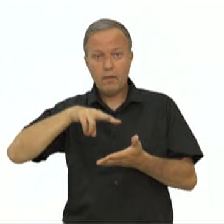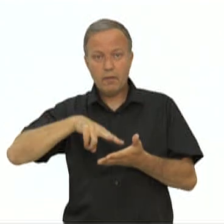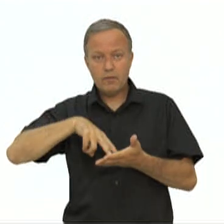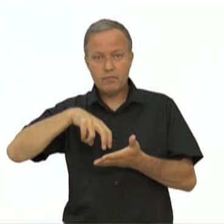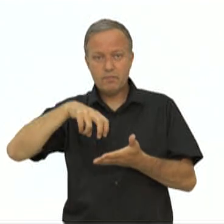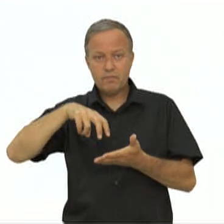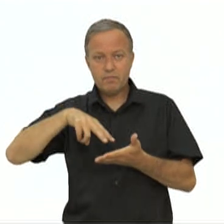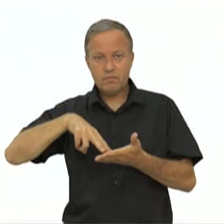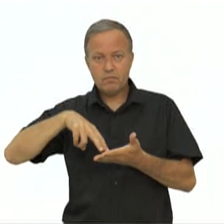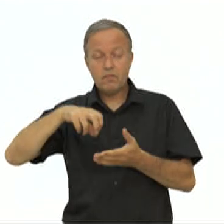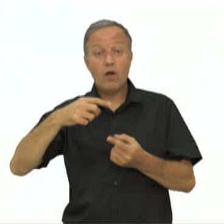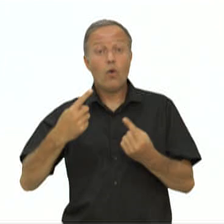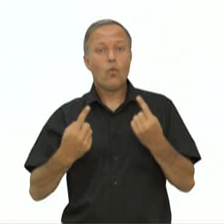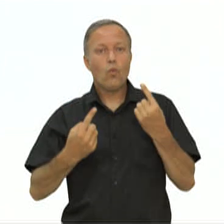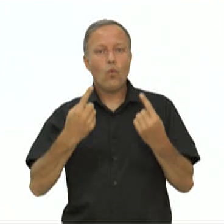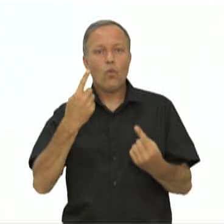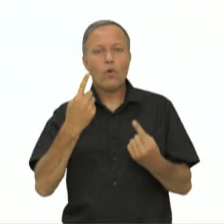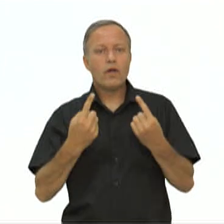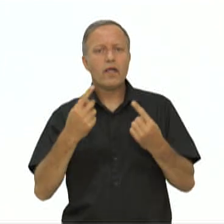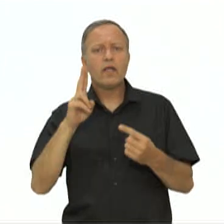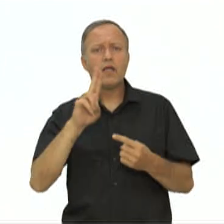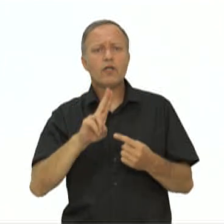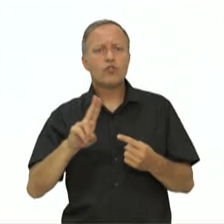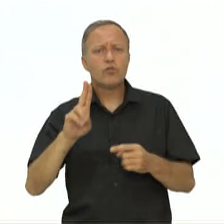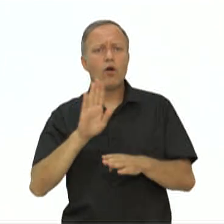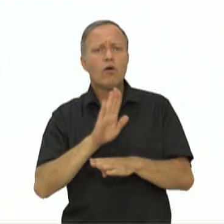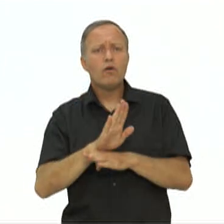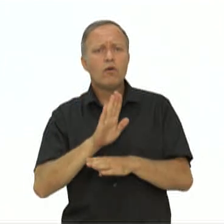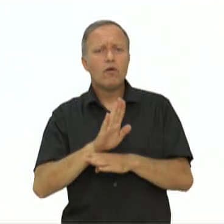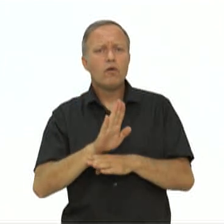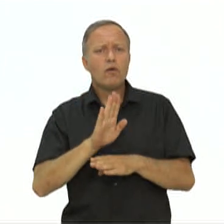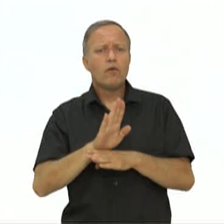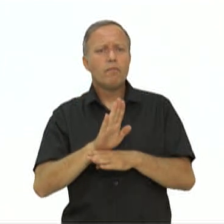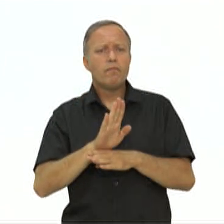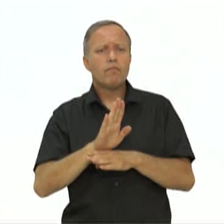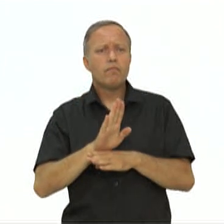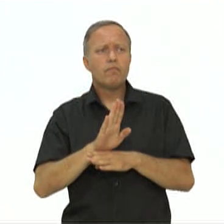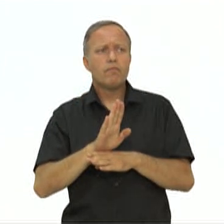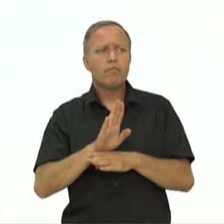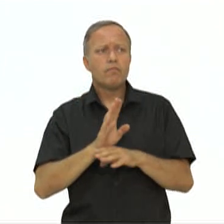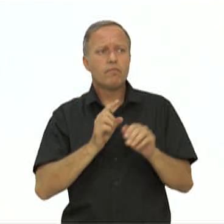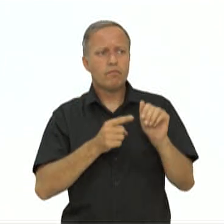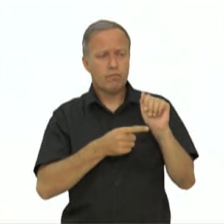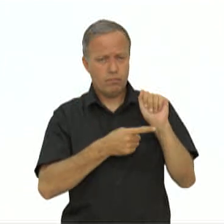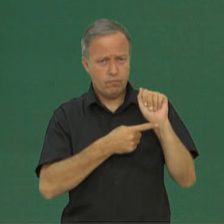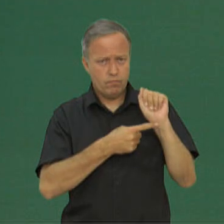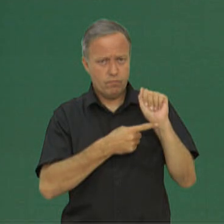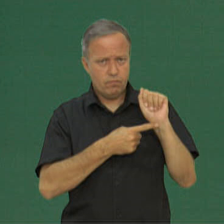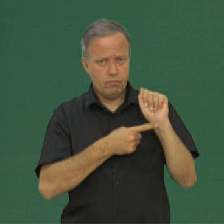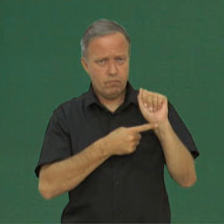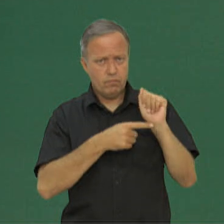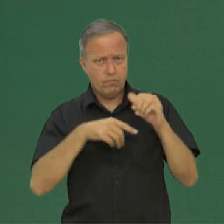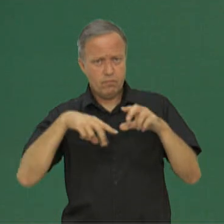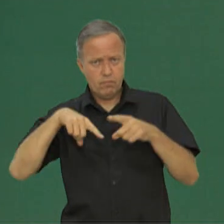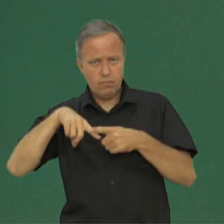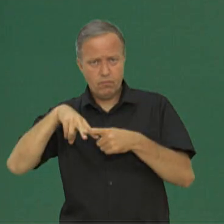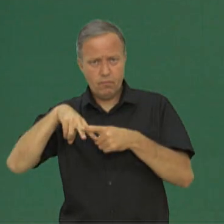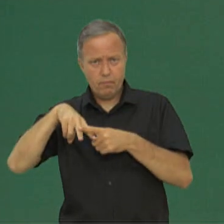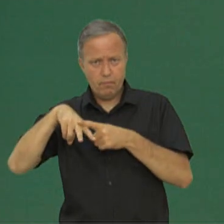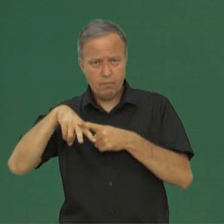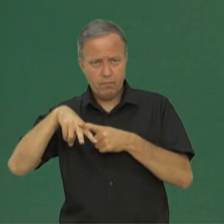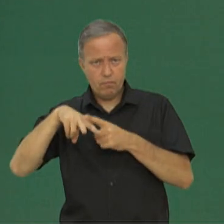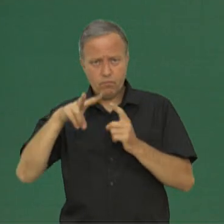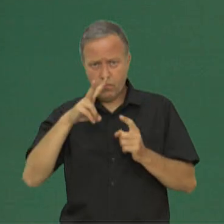acessório contribuiu para essa supremacia feminina no balé? Alternativa A, a saia tutu. B, a força